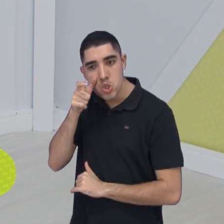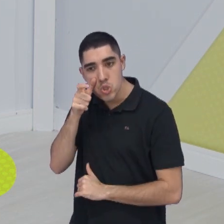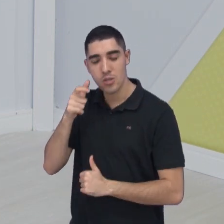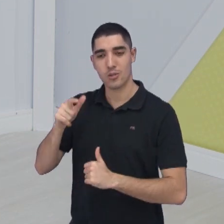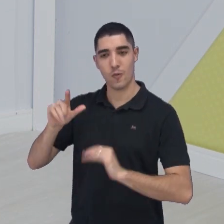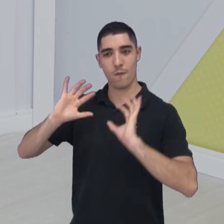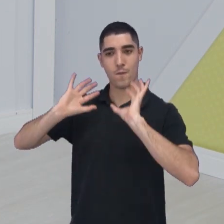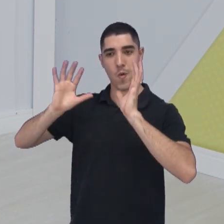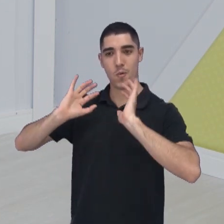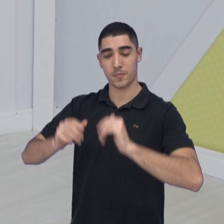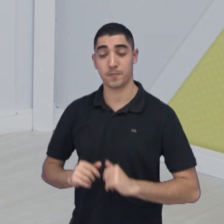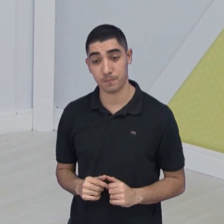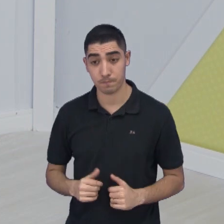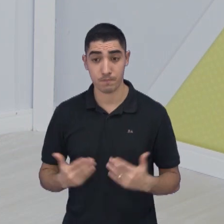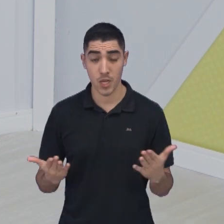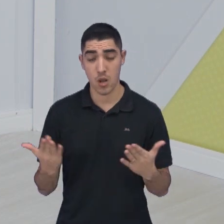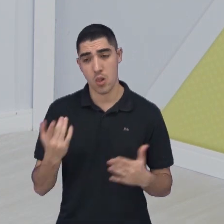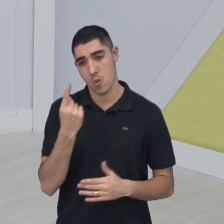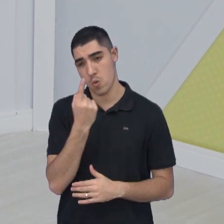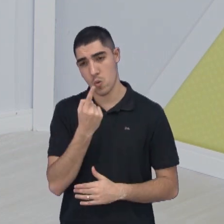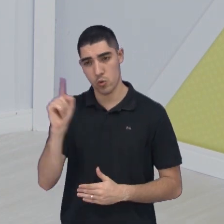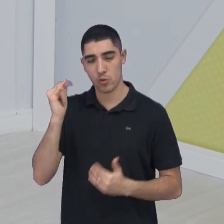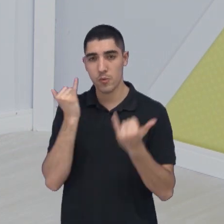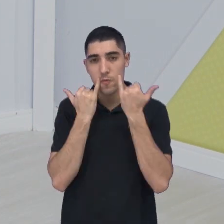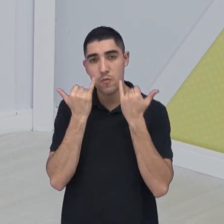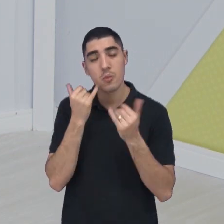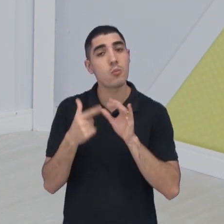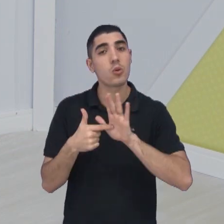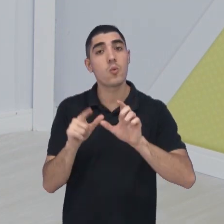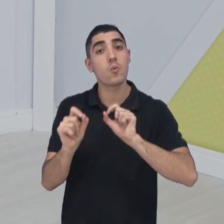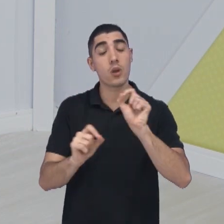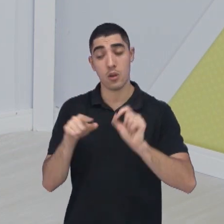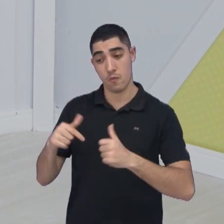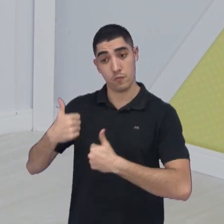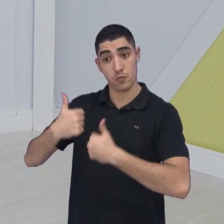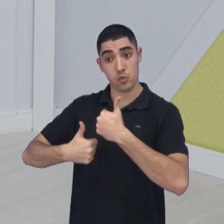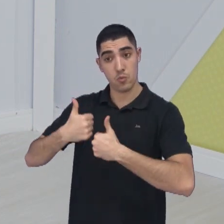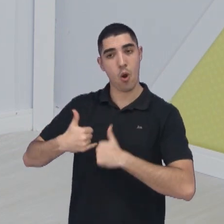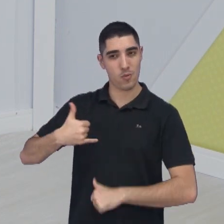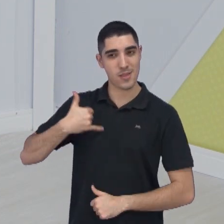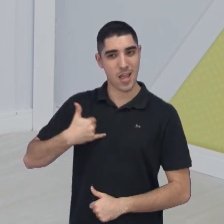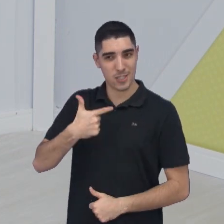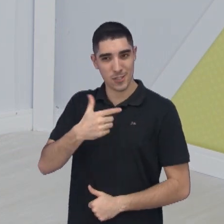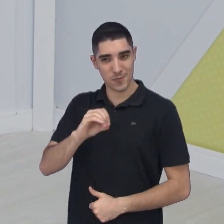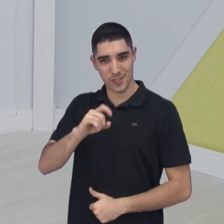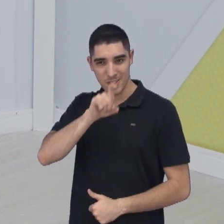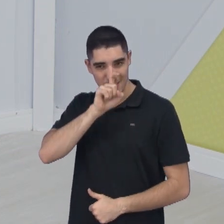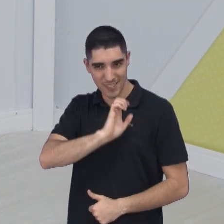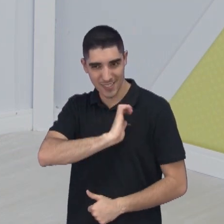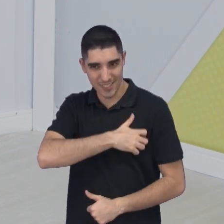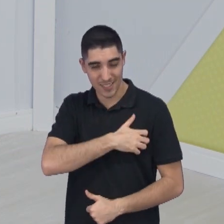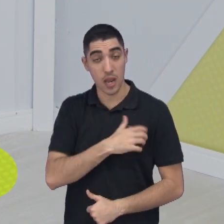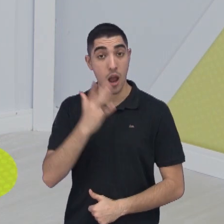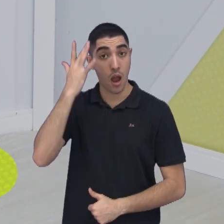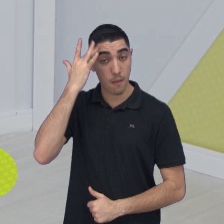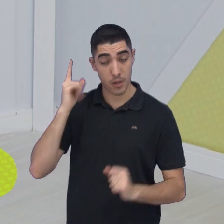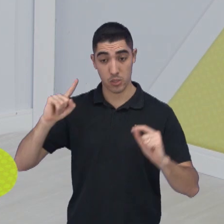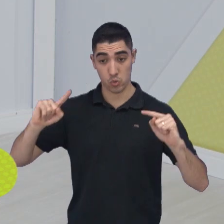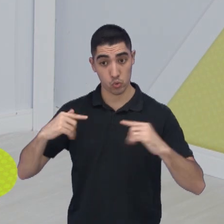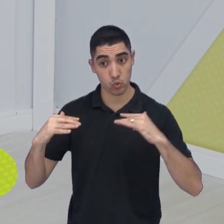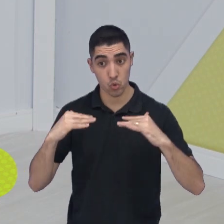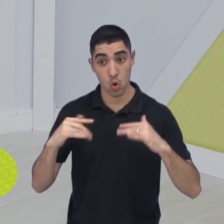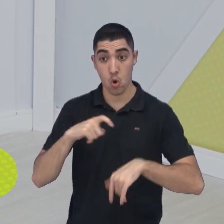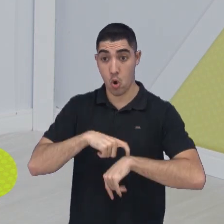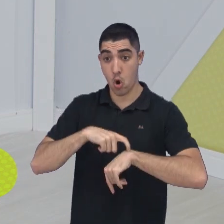certo? Brunão, pra gente fechar esse primeiro bloco falando de futebol, falando do time sub-20 do São José, que volta a campo amanhã às 9 da